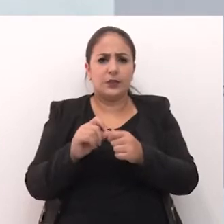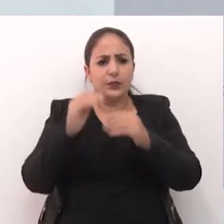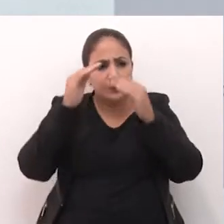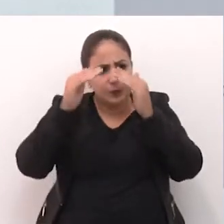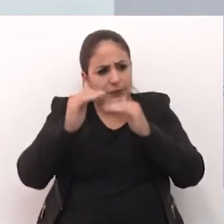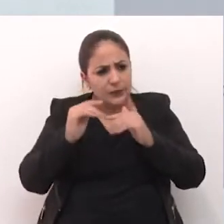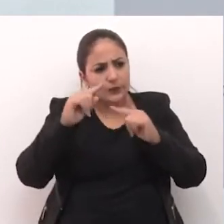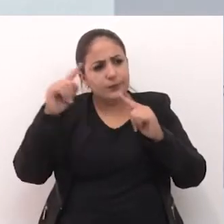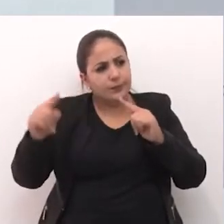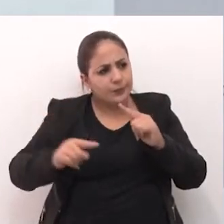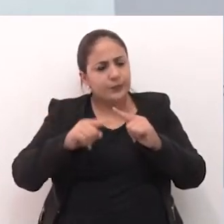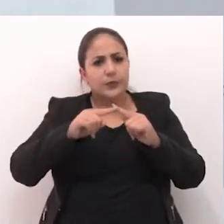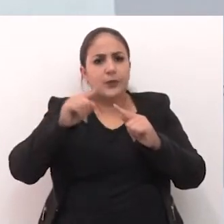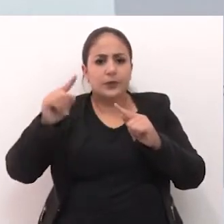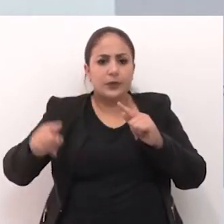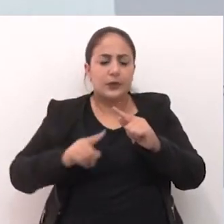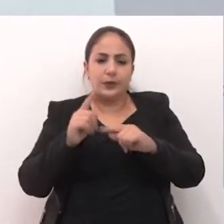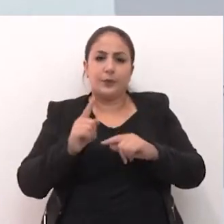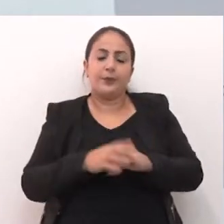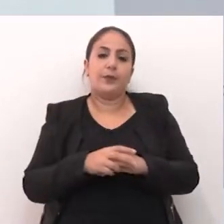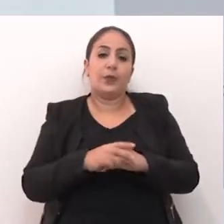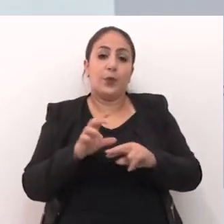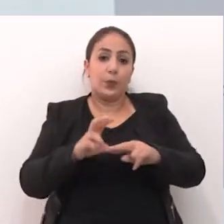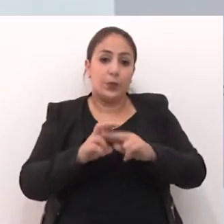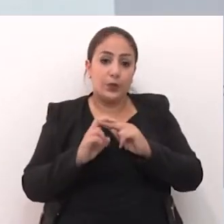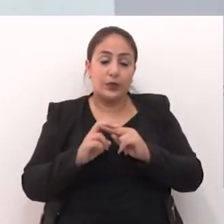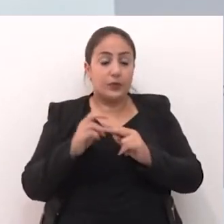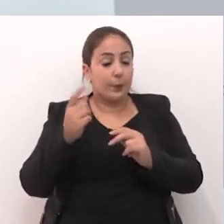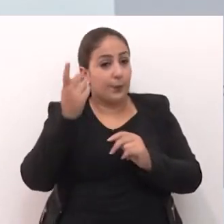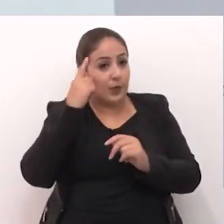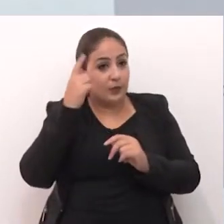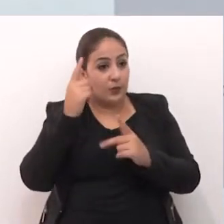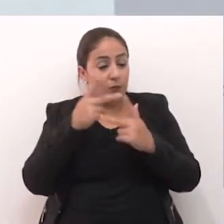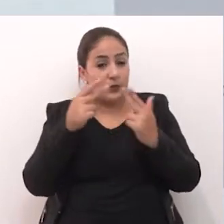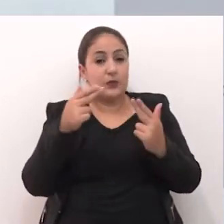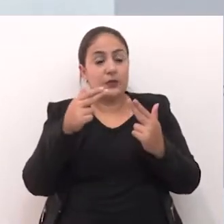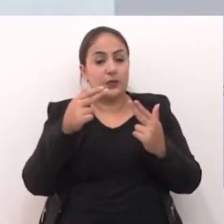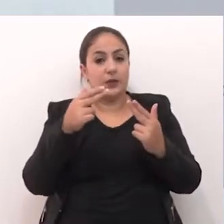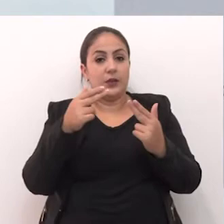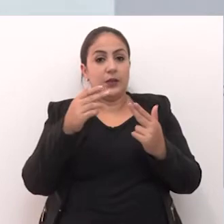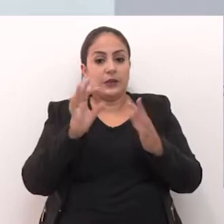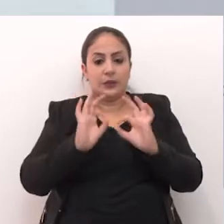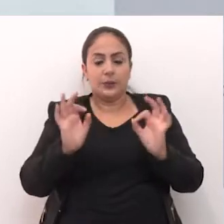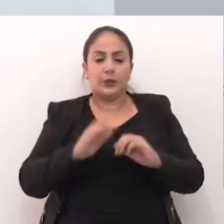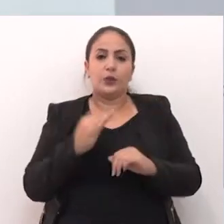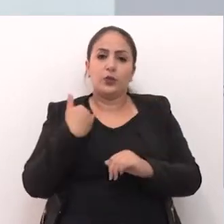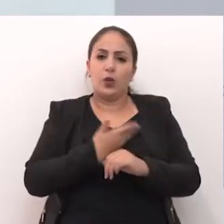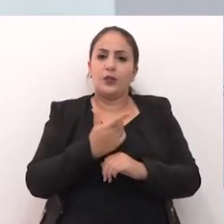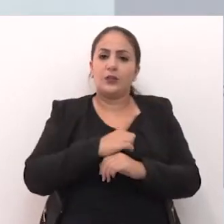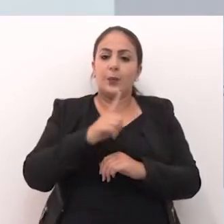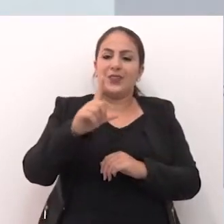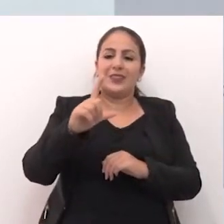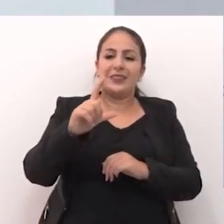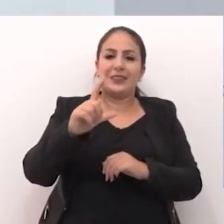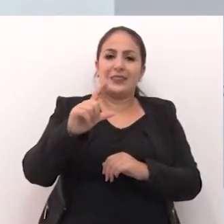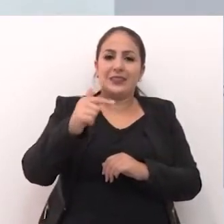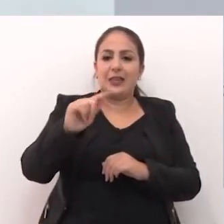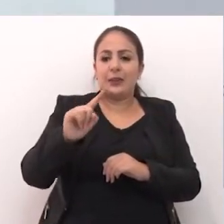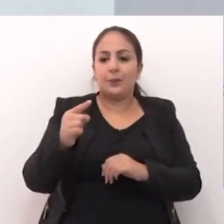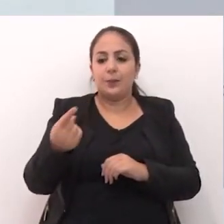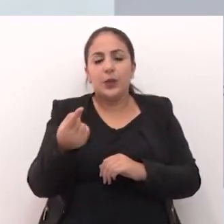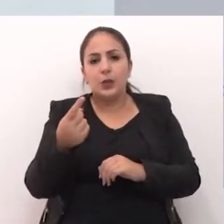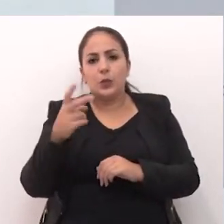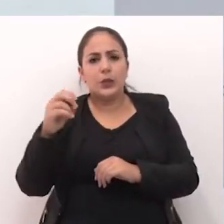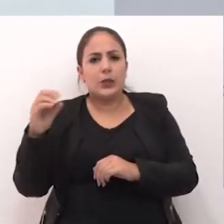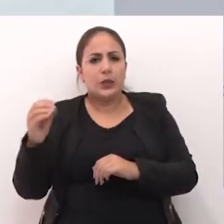mundo respeitasse, que houvesse uma fiscalização. Por isso que eu disse, um módulo, um pensamento grotesco. Nós teríamos em Passo Fundo 7.500, 8.000